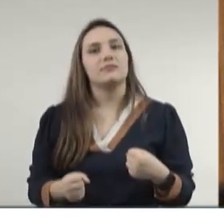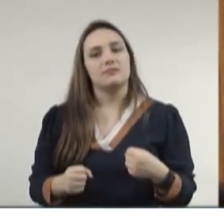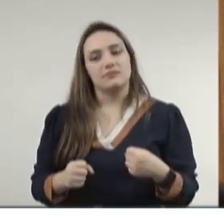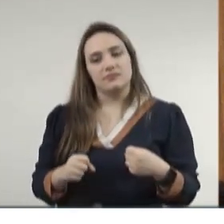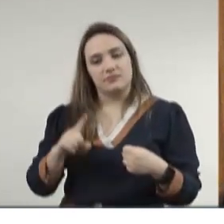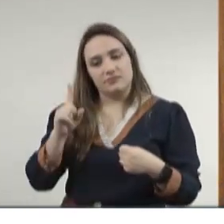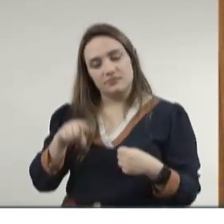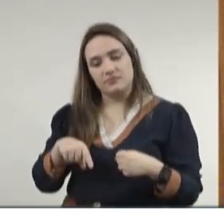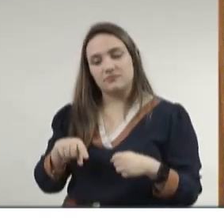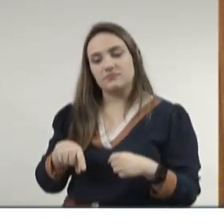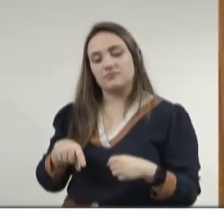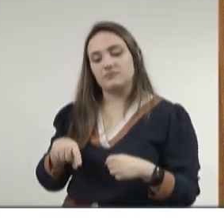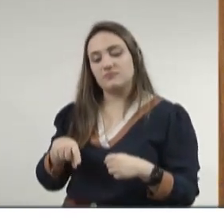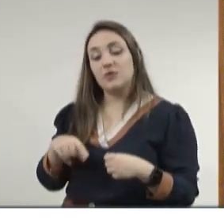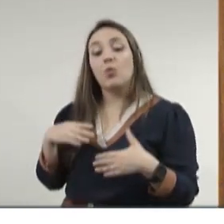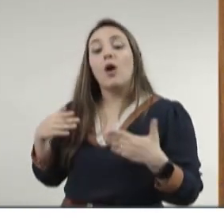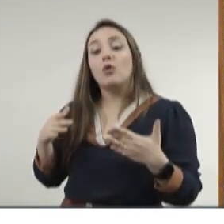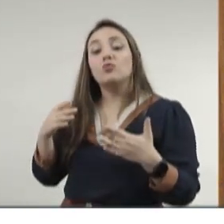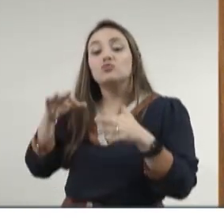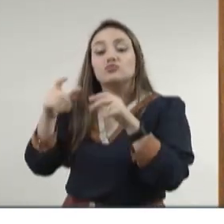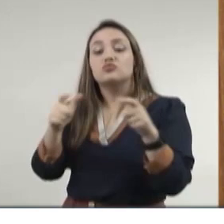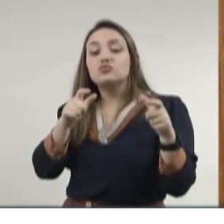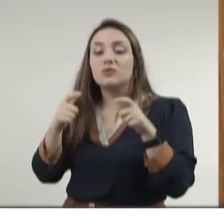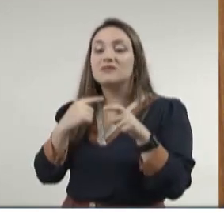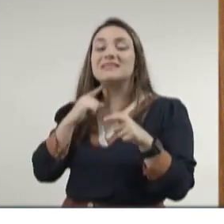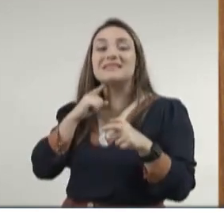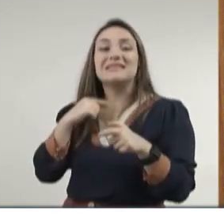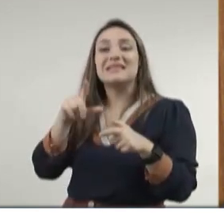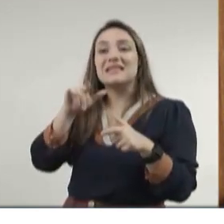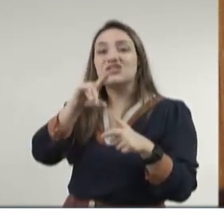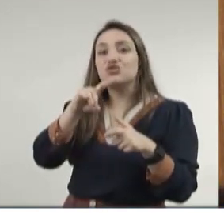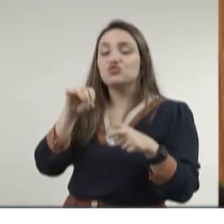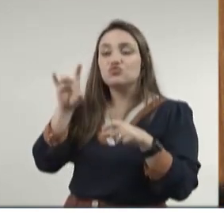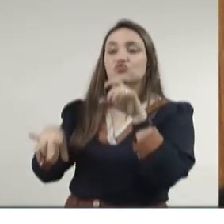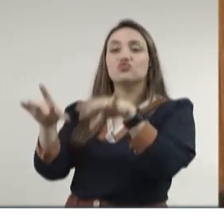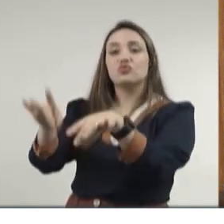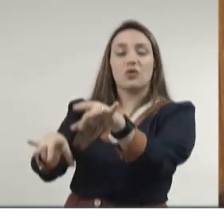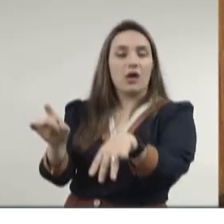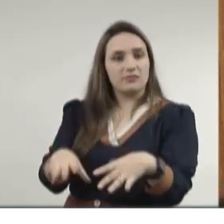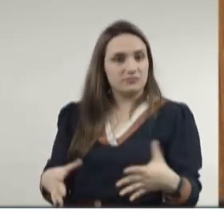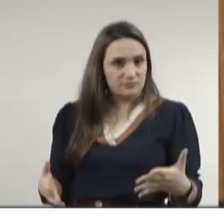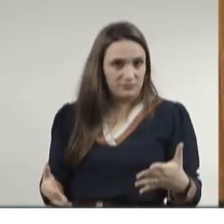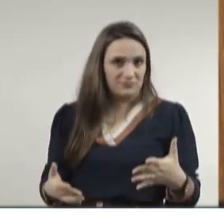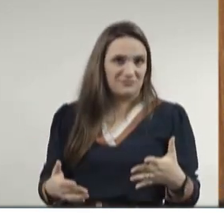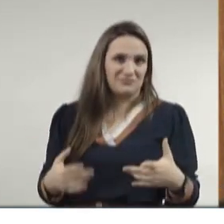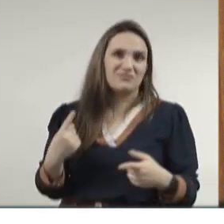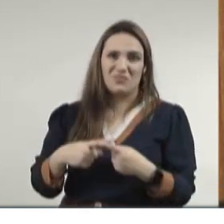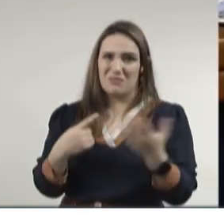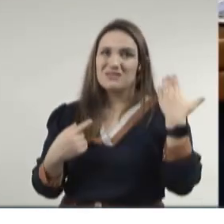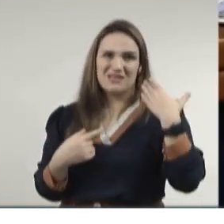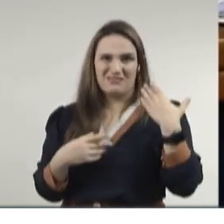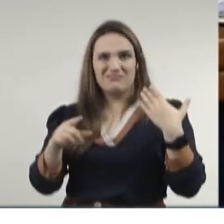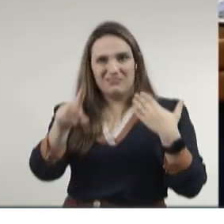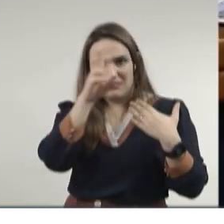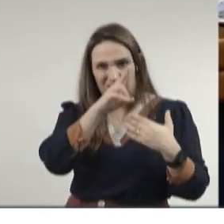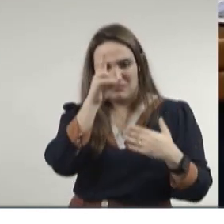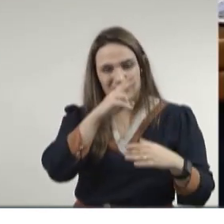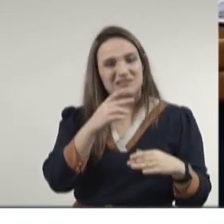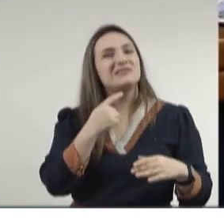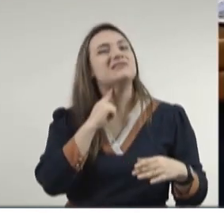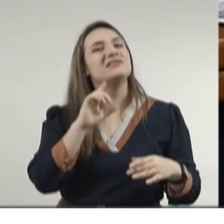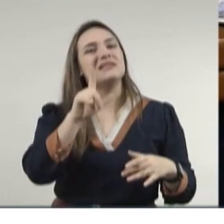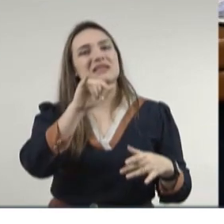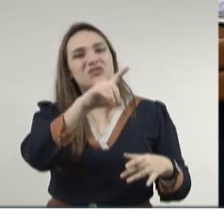final de resíduos sólidos para tirar os lixões